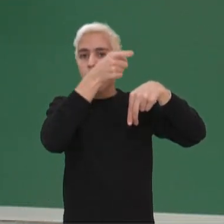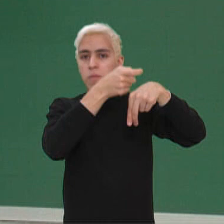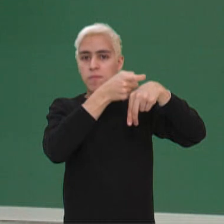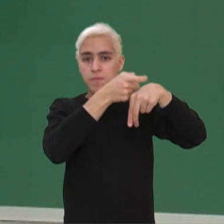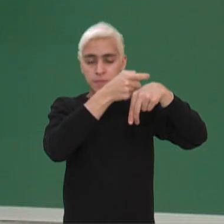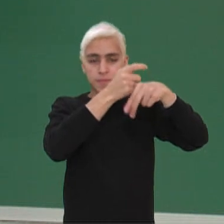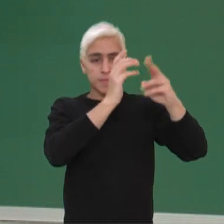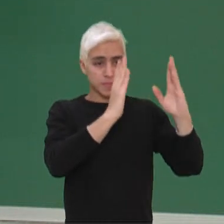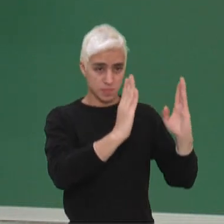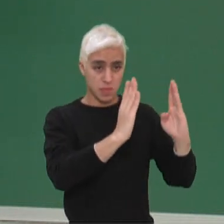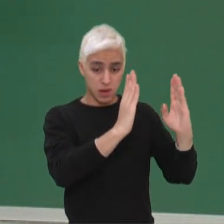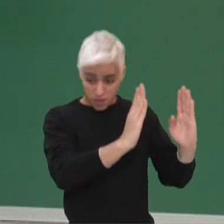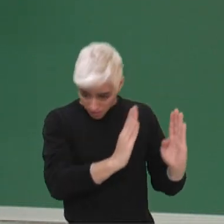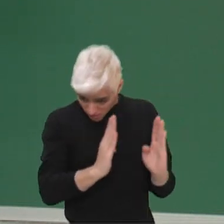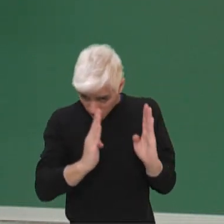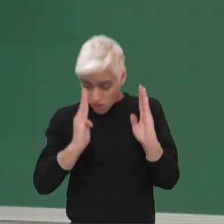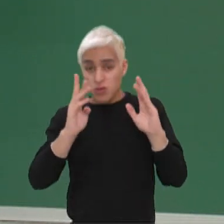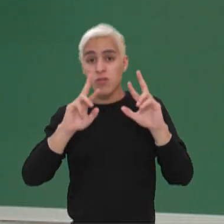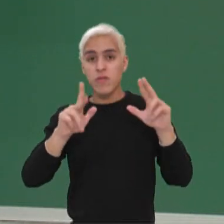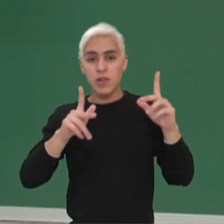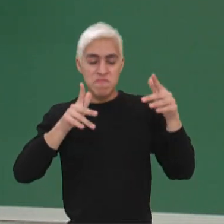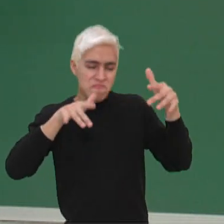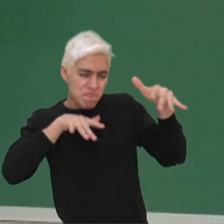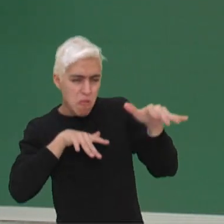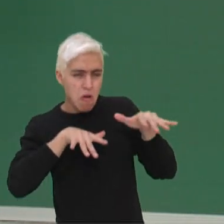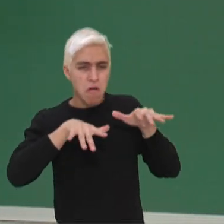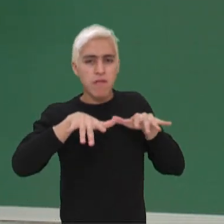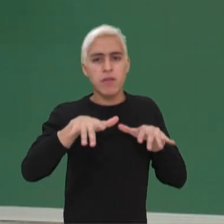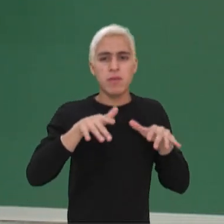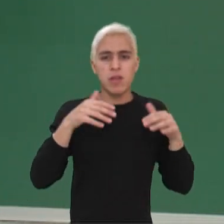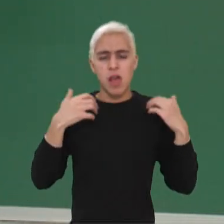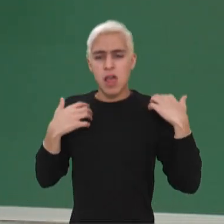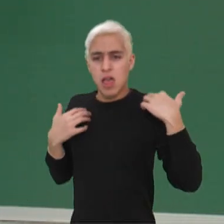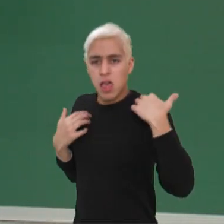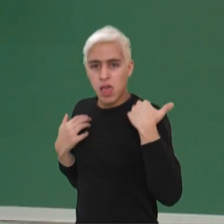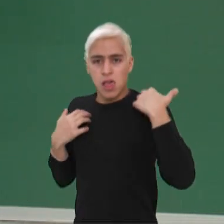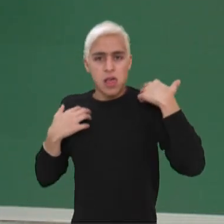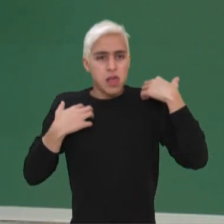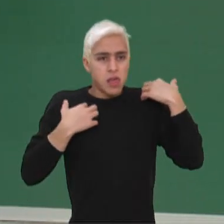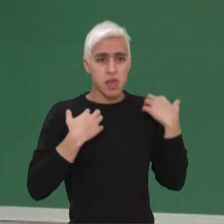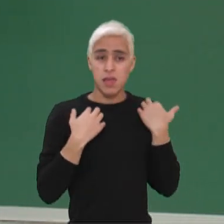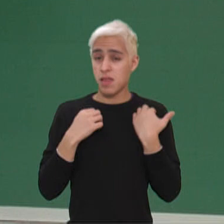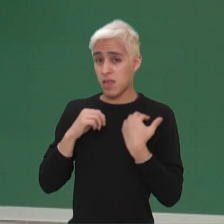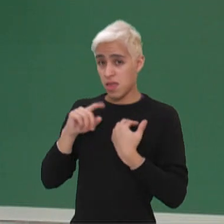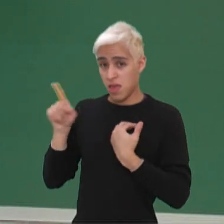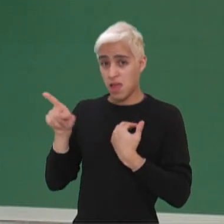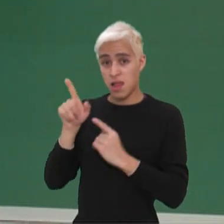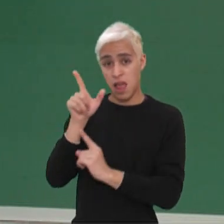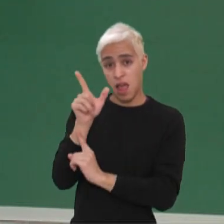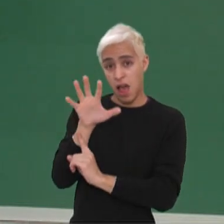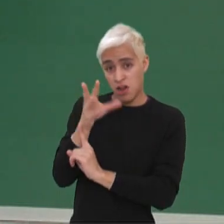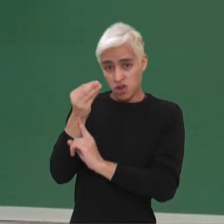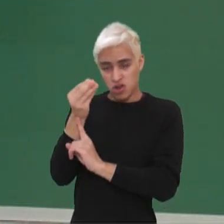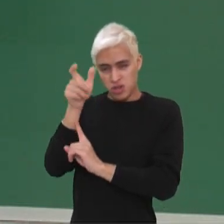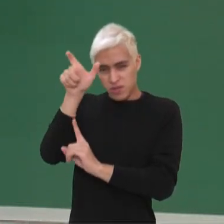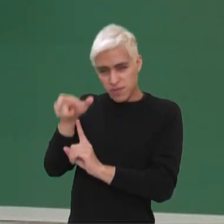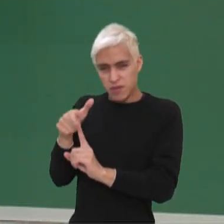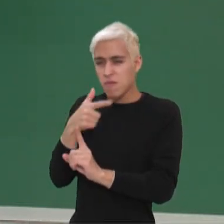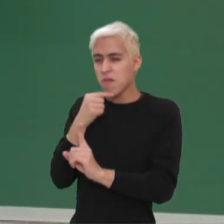avanço, a gente tem a conquista do movimento. Então você tem o artista Miron, na qual ele tenta criar